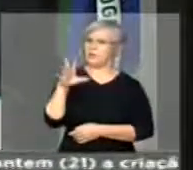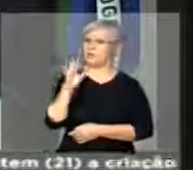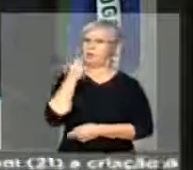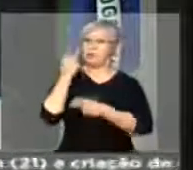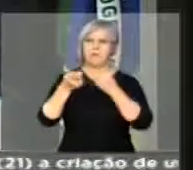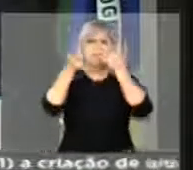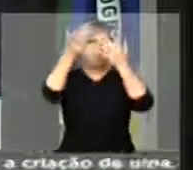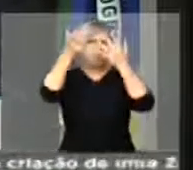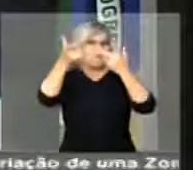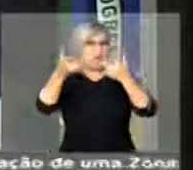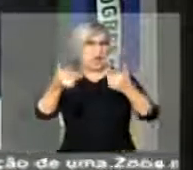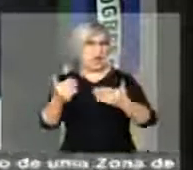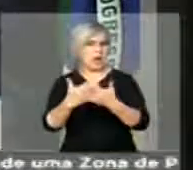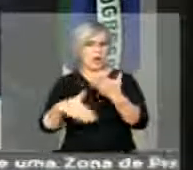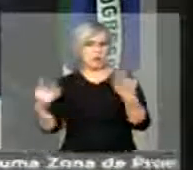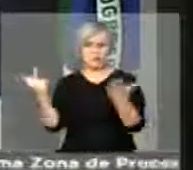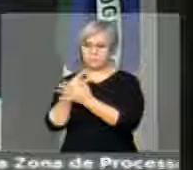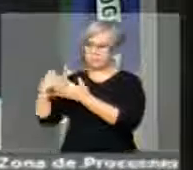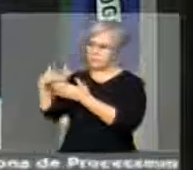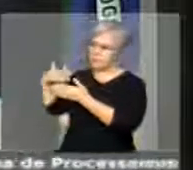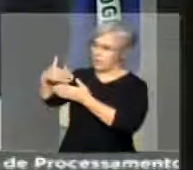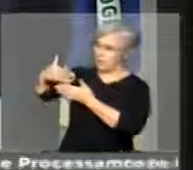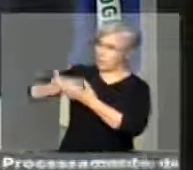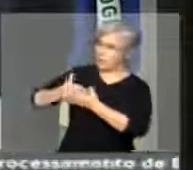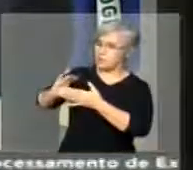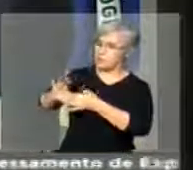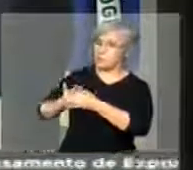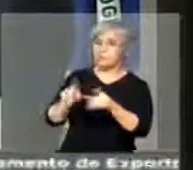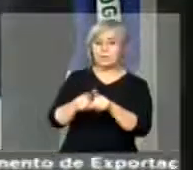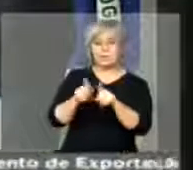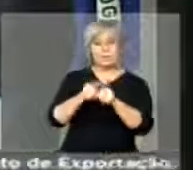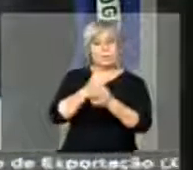fatos que ocorreram e os que não ocorreram,